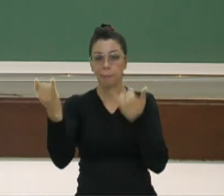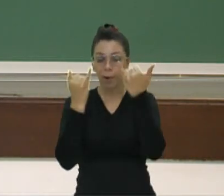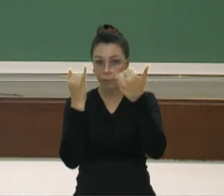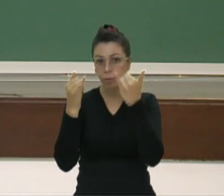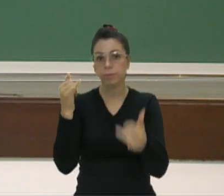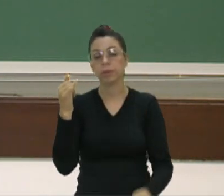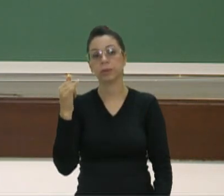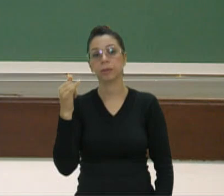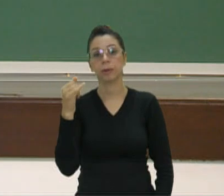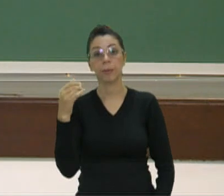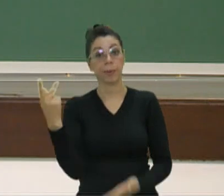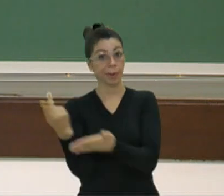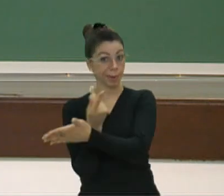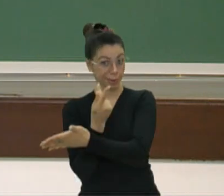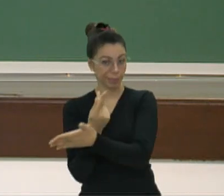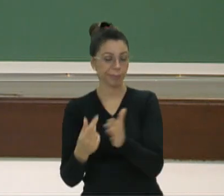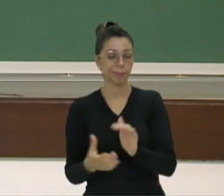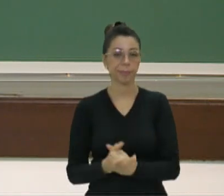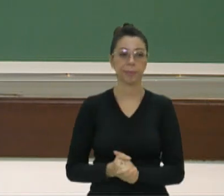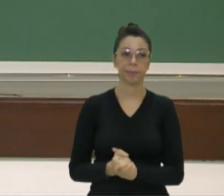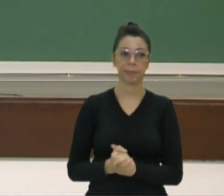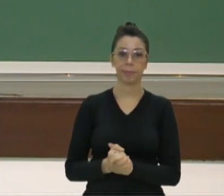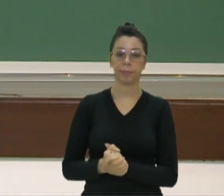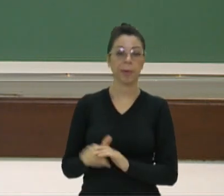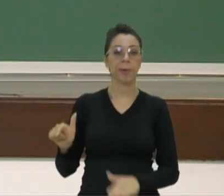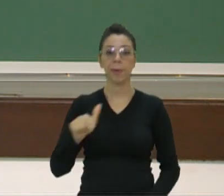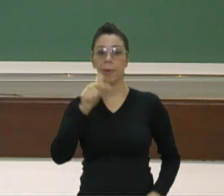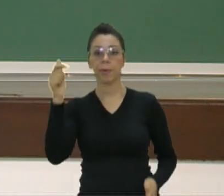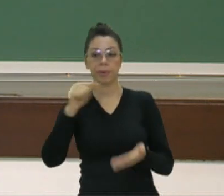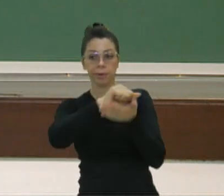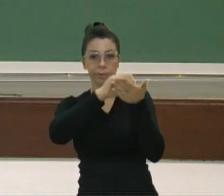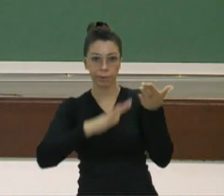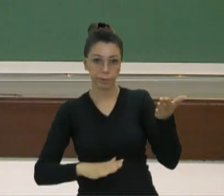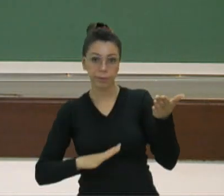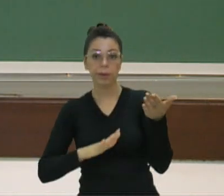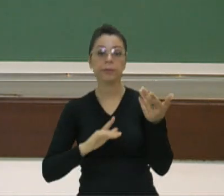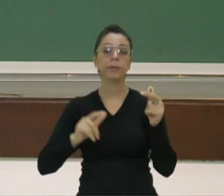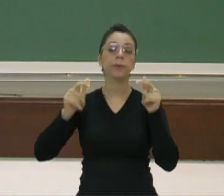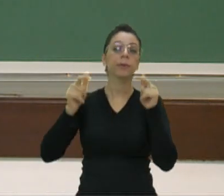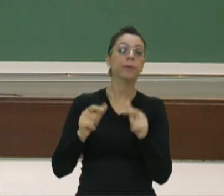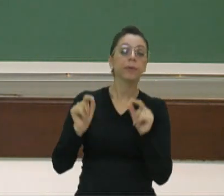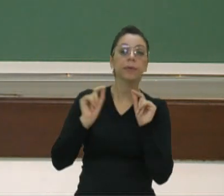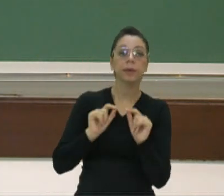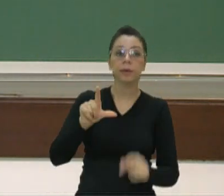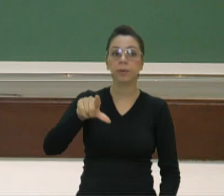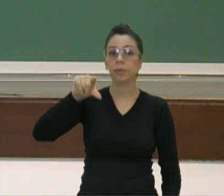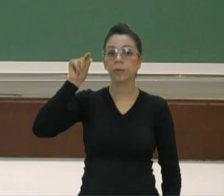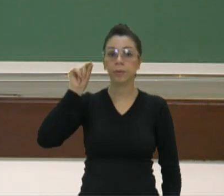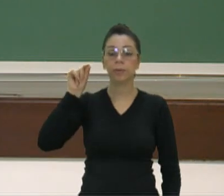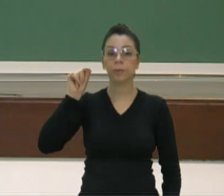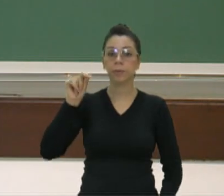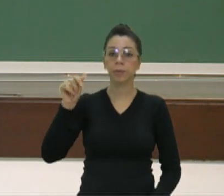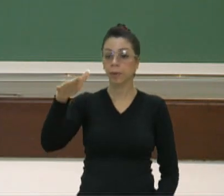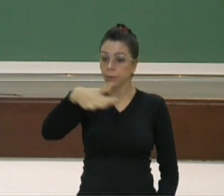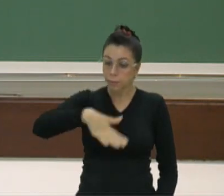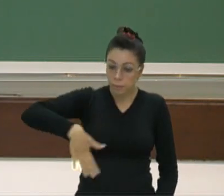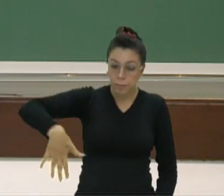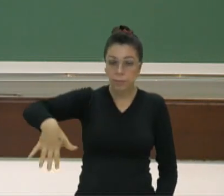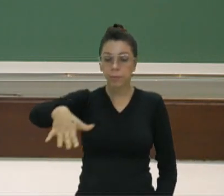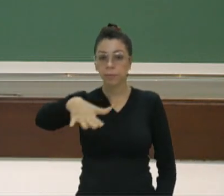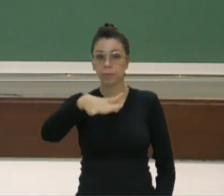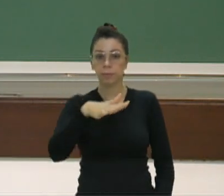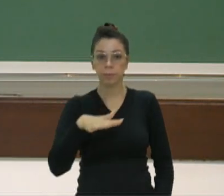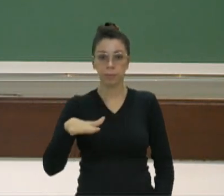fake news. Agora vamos fazer mais uma atividadezinha, onde vocês devem marcar a região